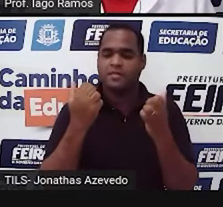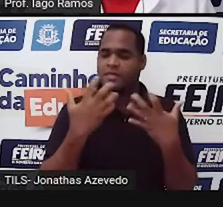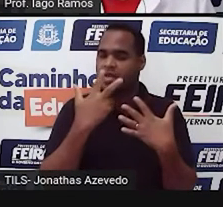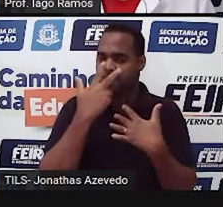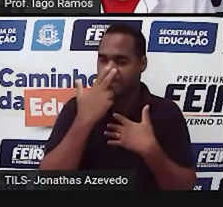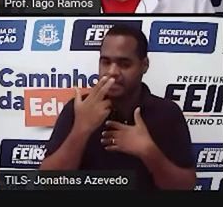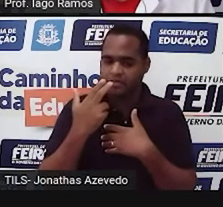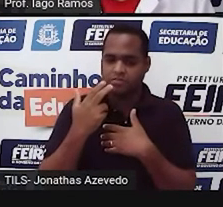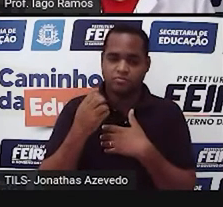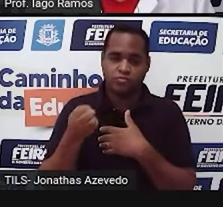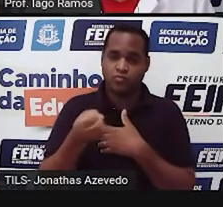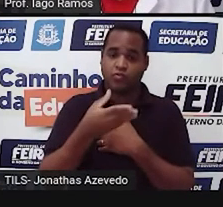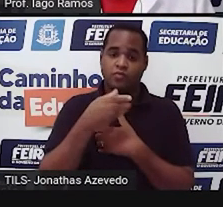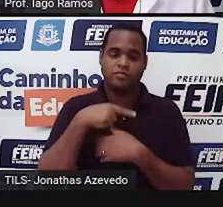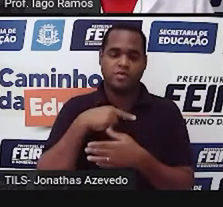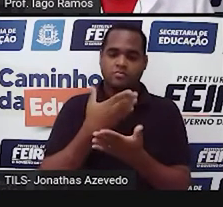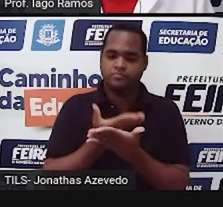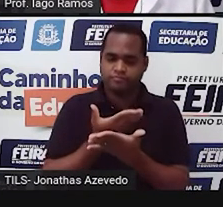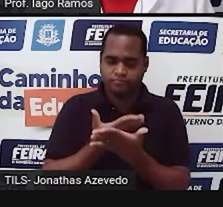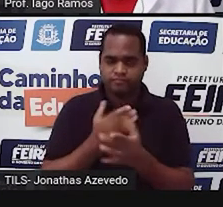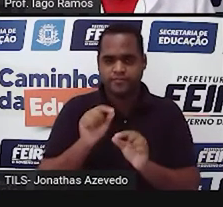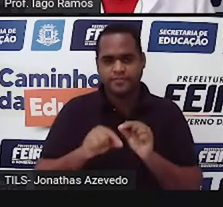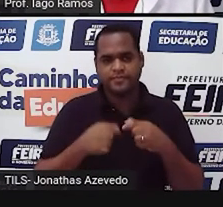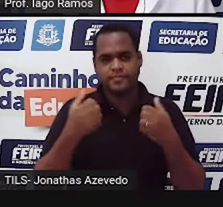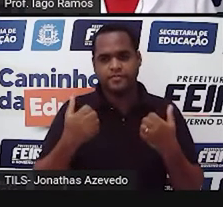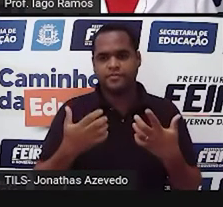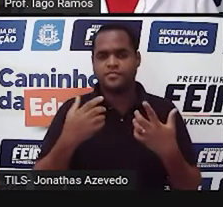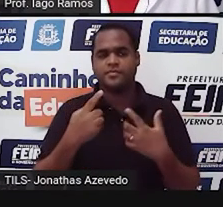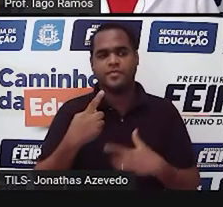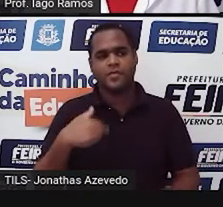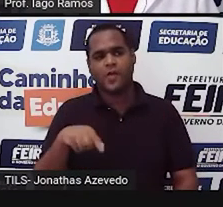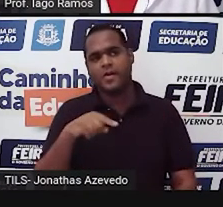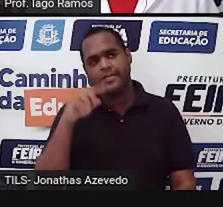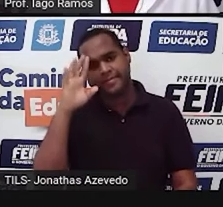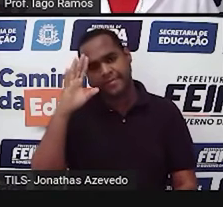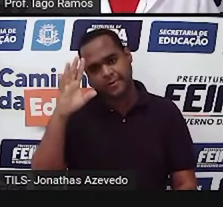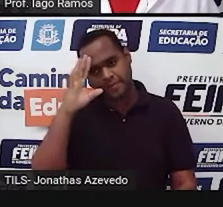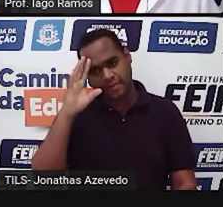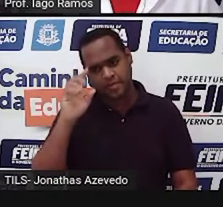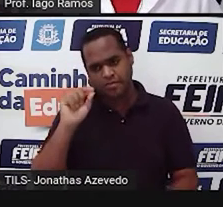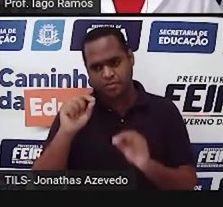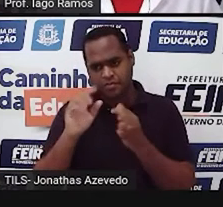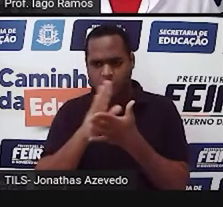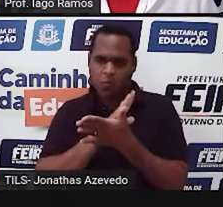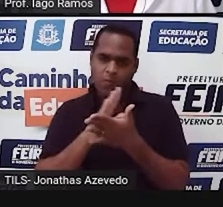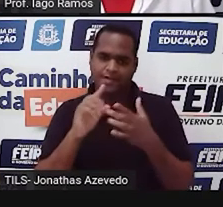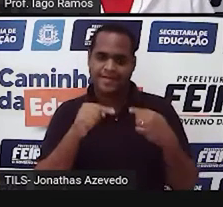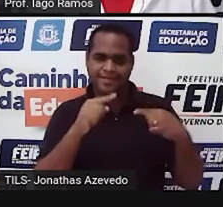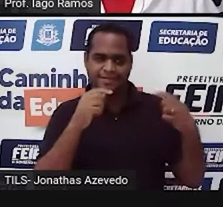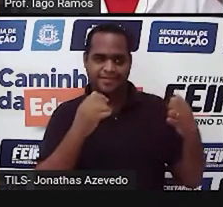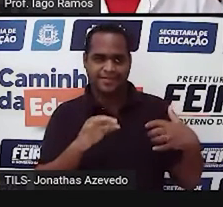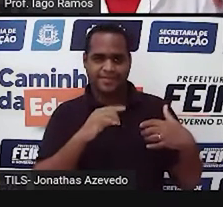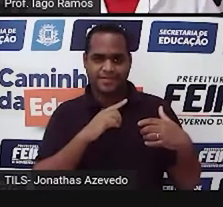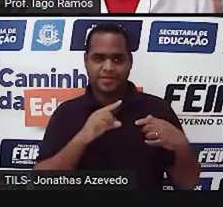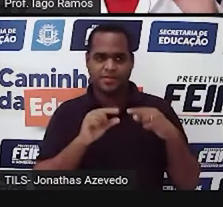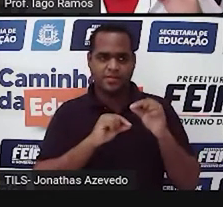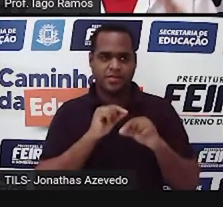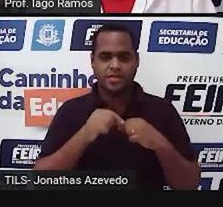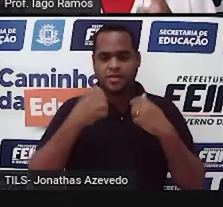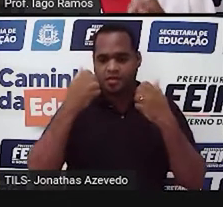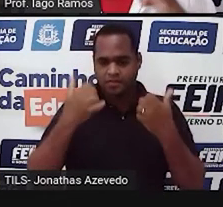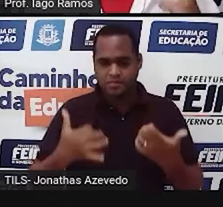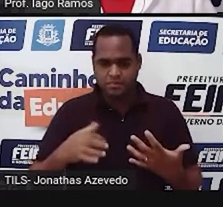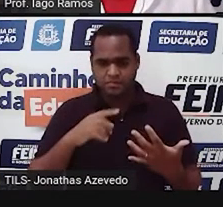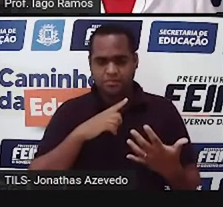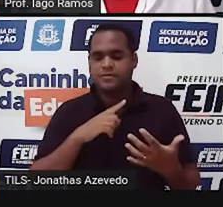forma mais recente tá É isso aí a gente algumas aulas anteriores a essa aqui que a gente vem